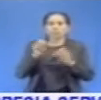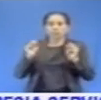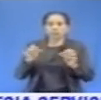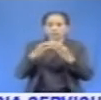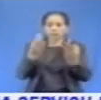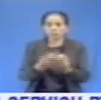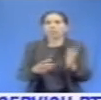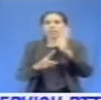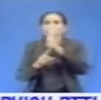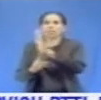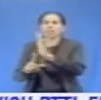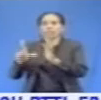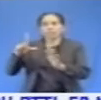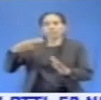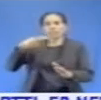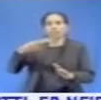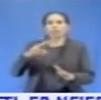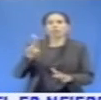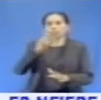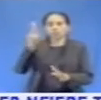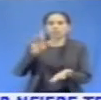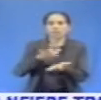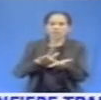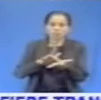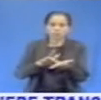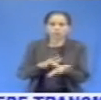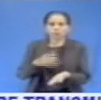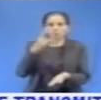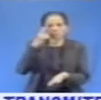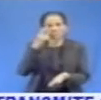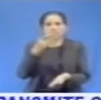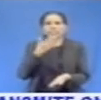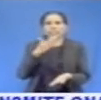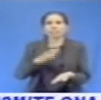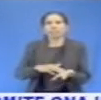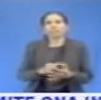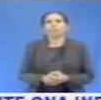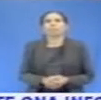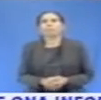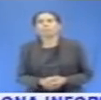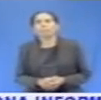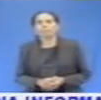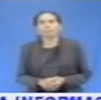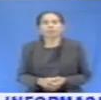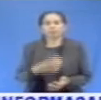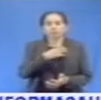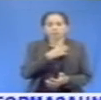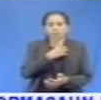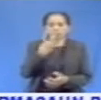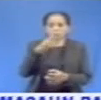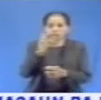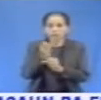família toqueisa conaba Eliha, usa Aimoruk Matangheli. Polícia ne identifica saune, halau durante